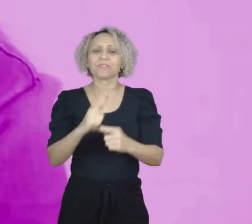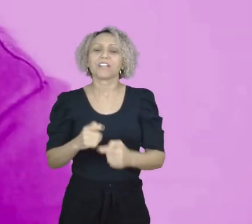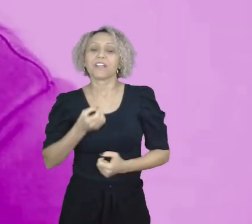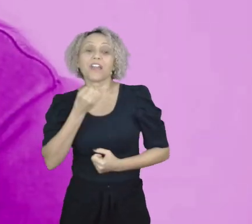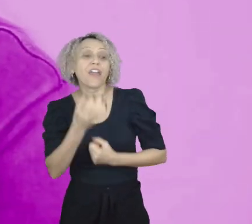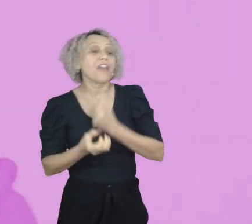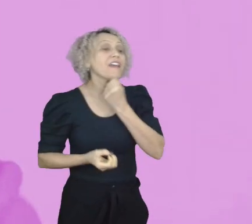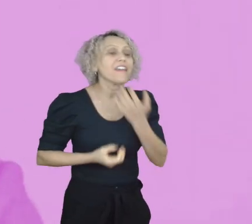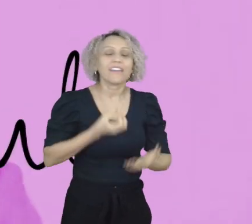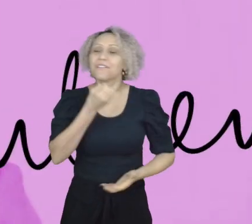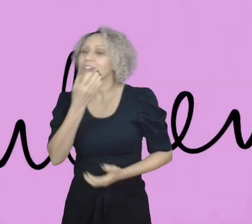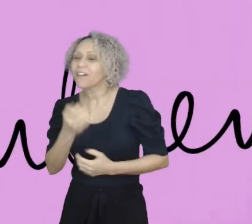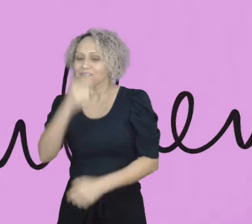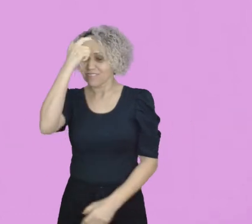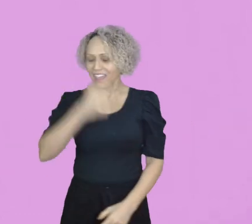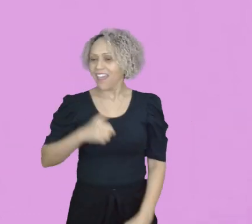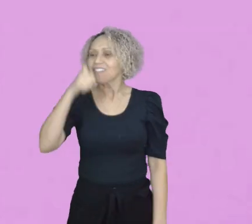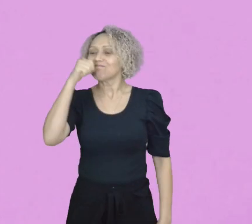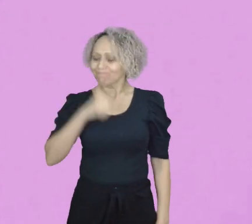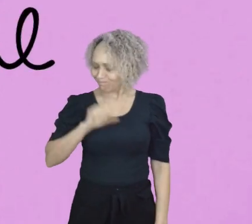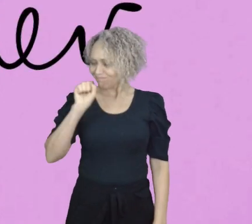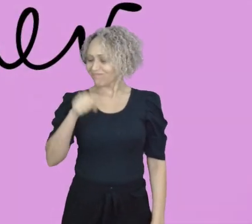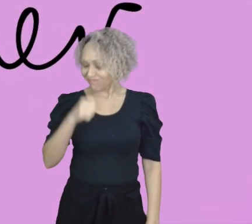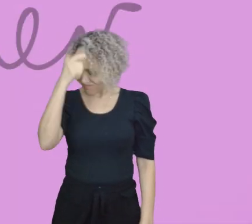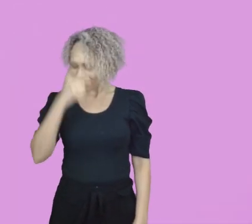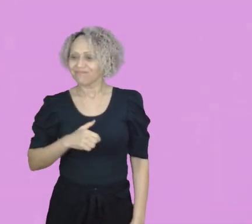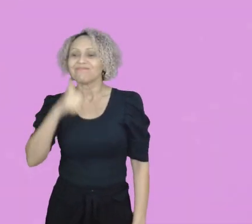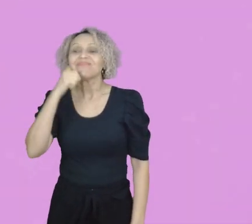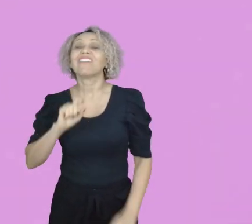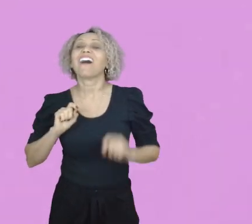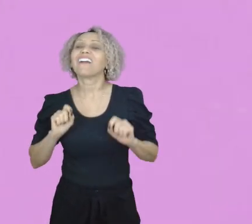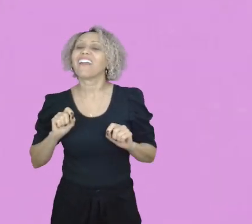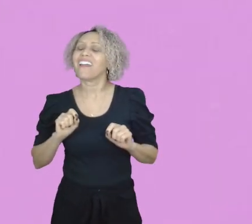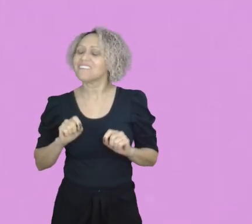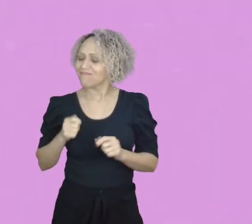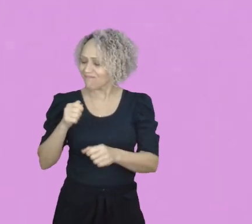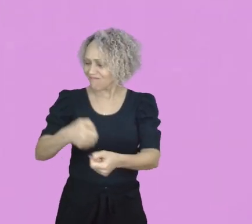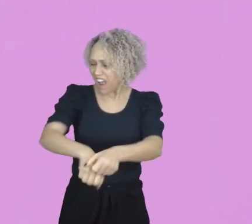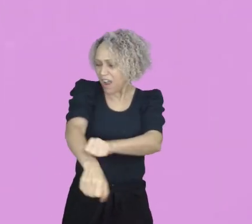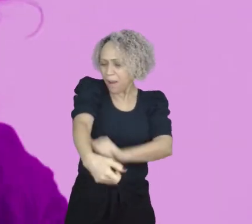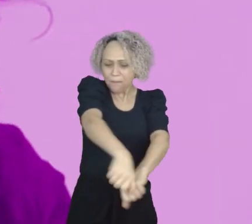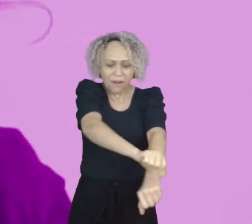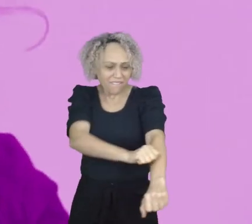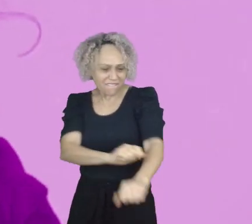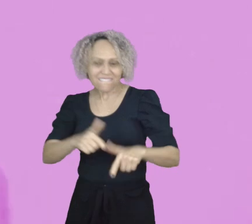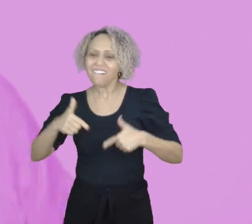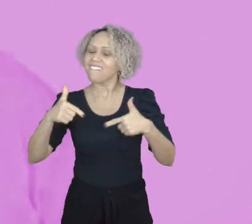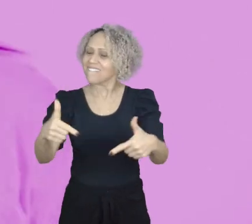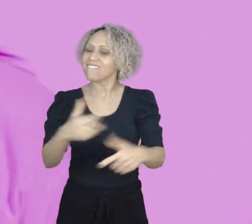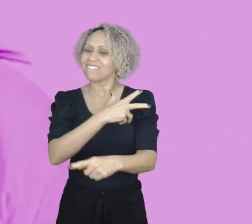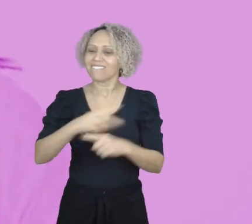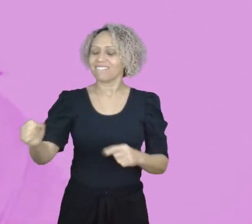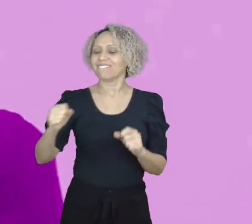Porque eu sou mulher pra fazer acontecer.